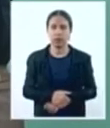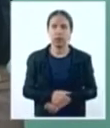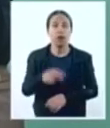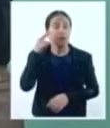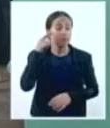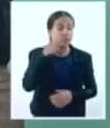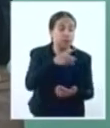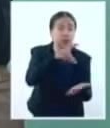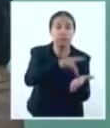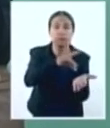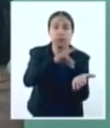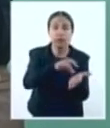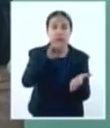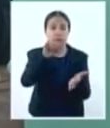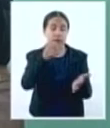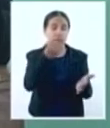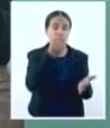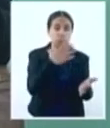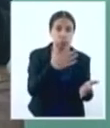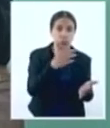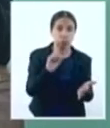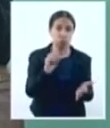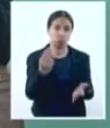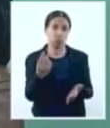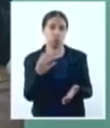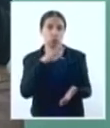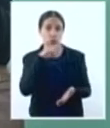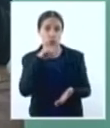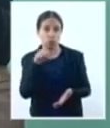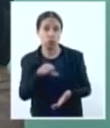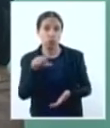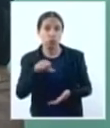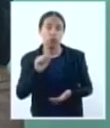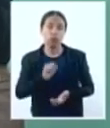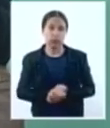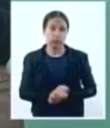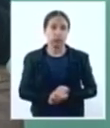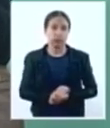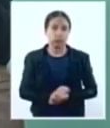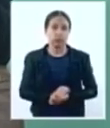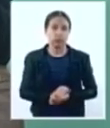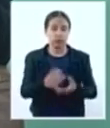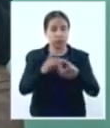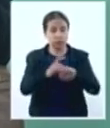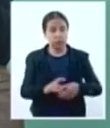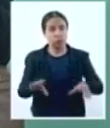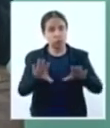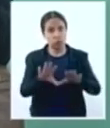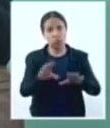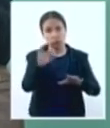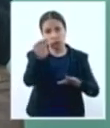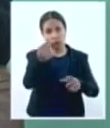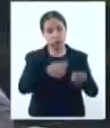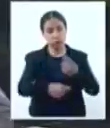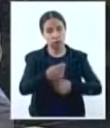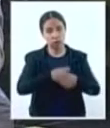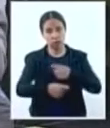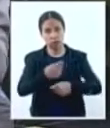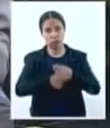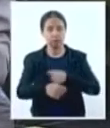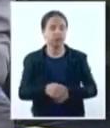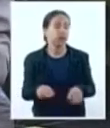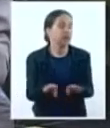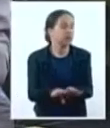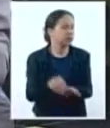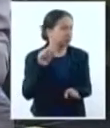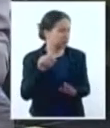fato, as pessoas resistem um pouco quando eu falo isso, mas é uma espécie de democratização do orçamento. E uma forma também, talvez, de